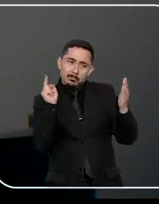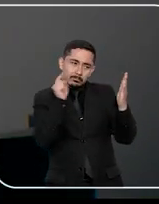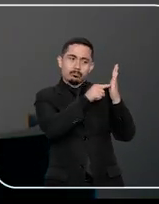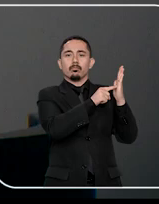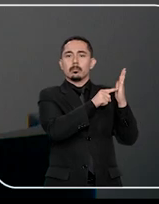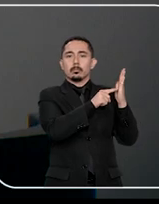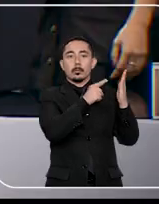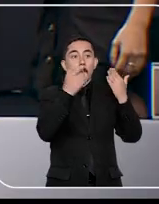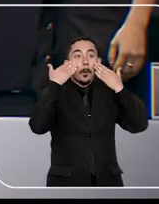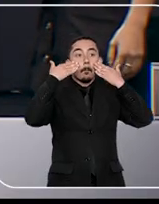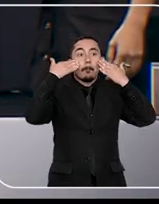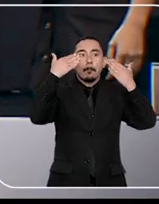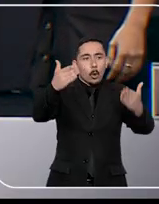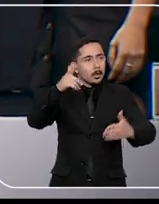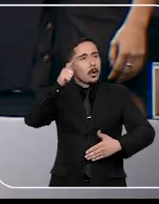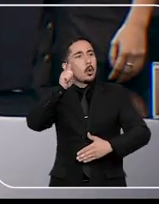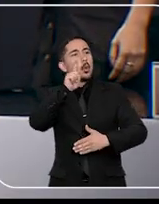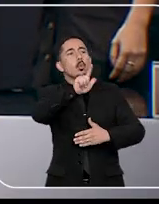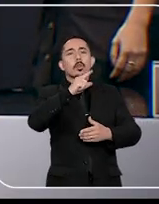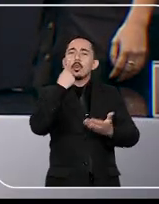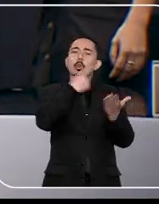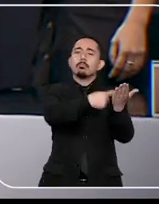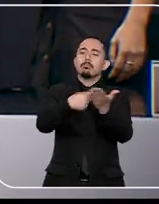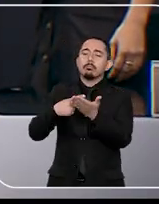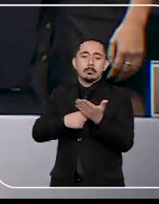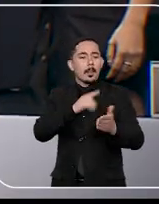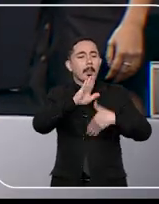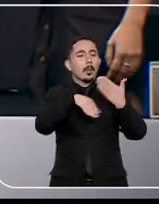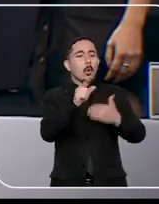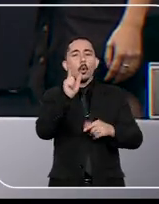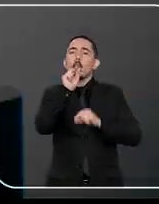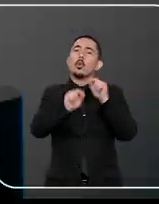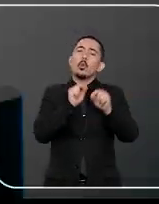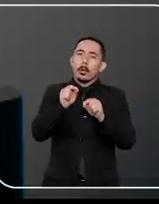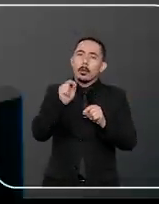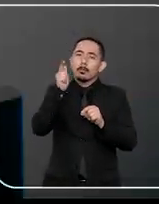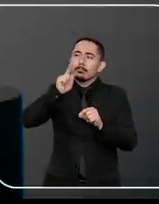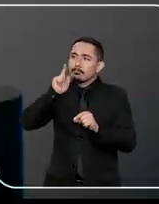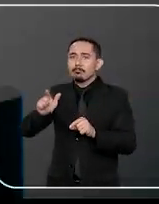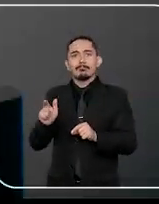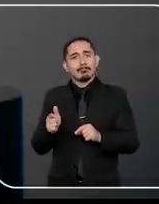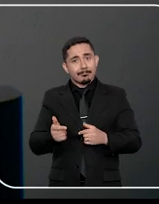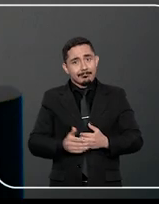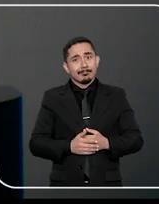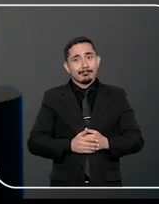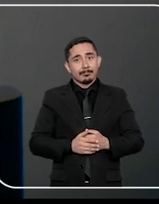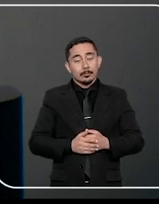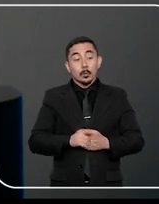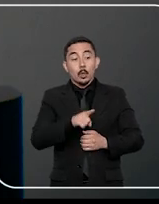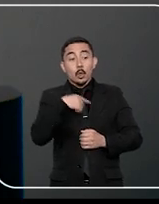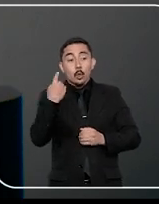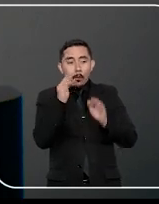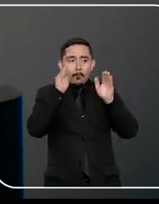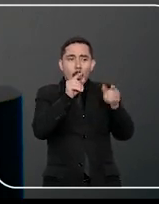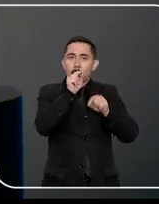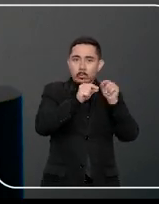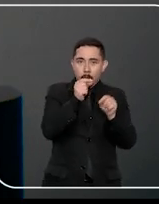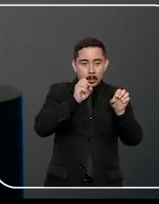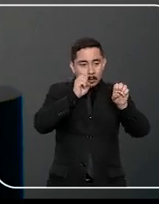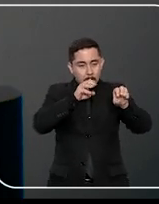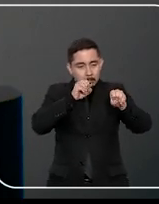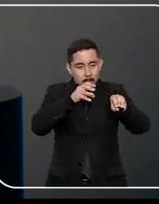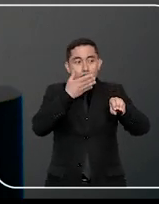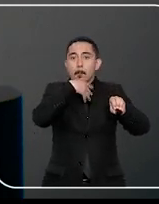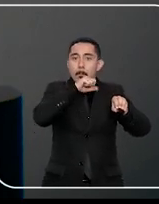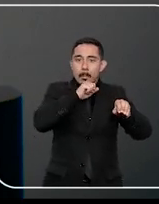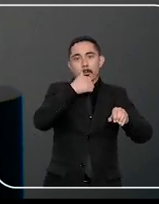apresentar os avanços conquistados pelo pacto durante sua vigência. O foco do nosso trabalho é a educação parental. O que, que é